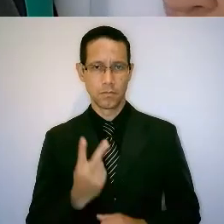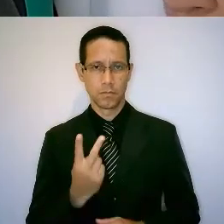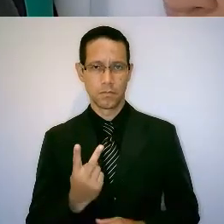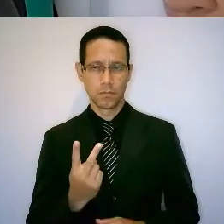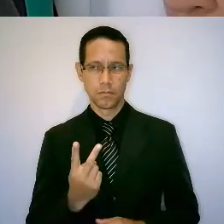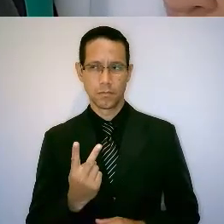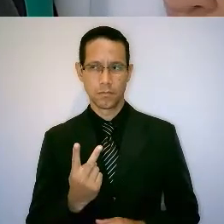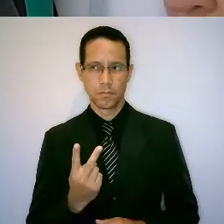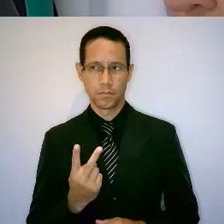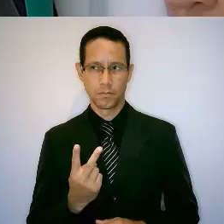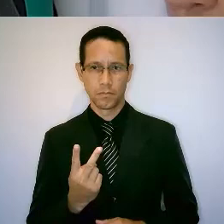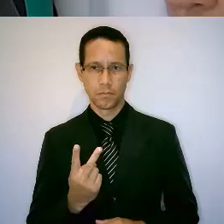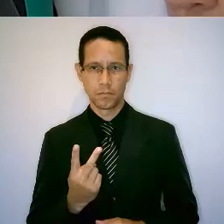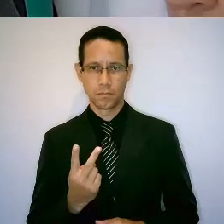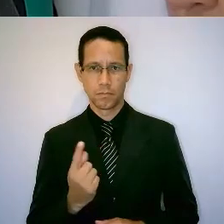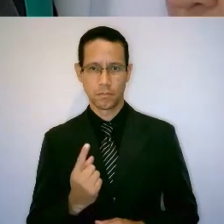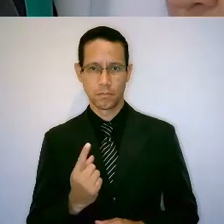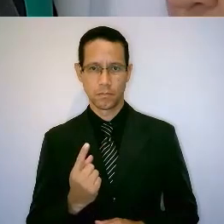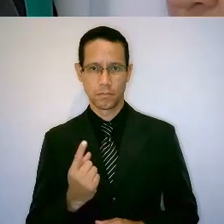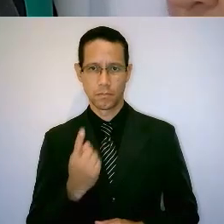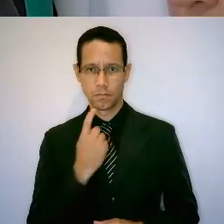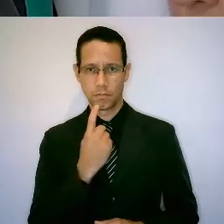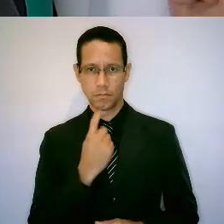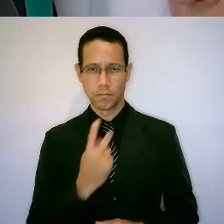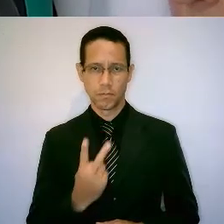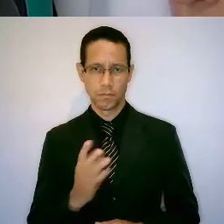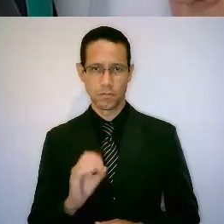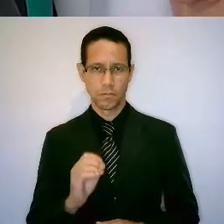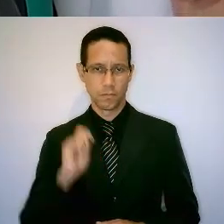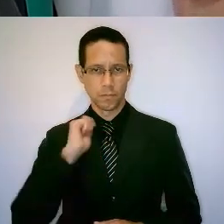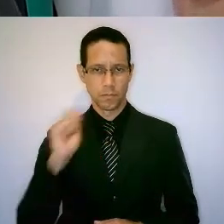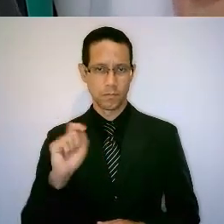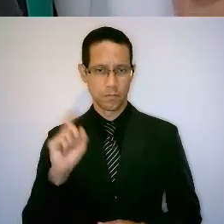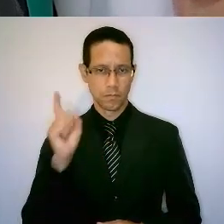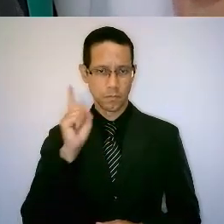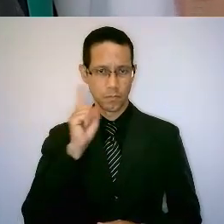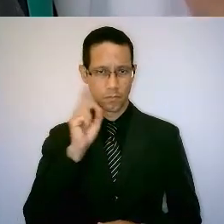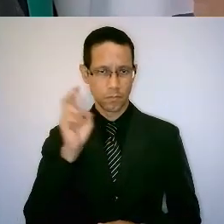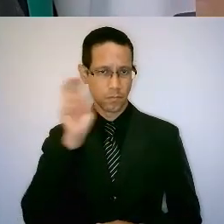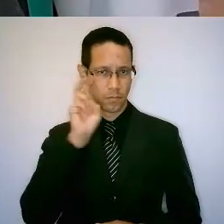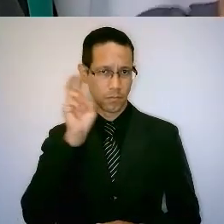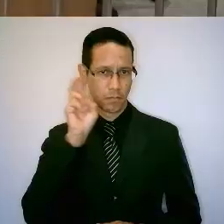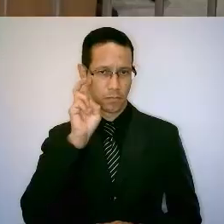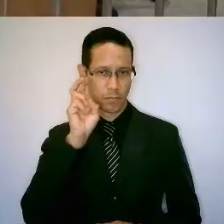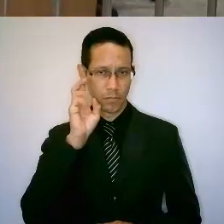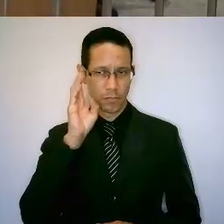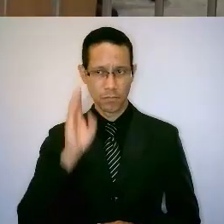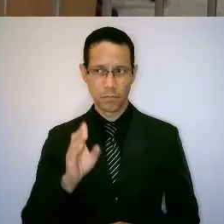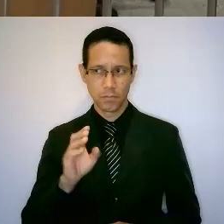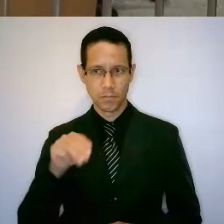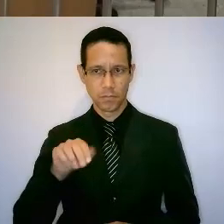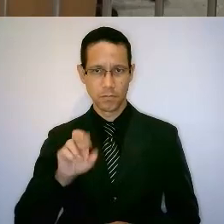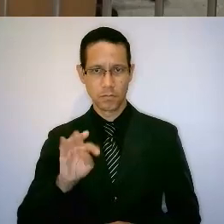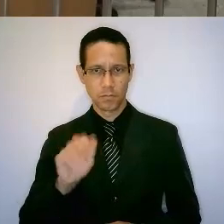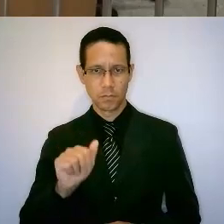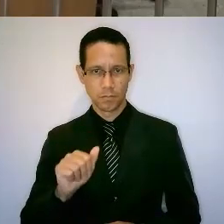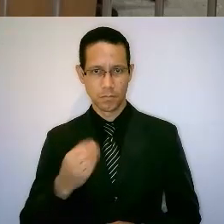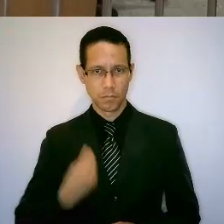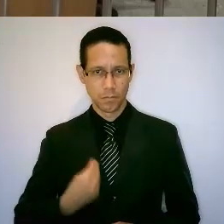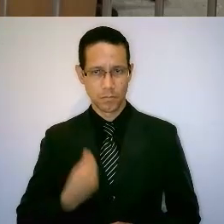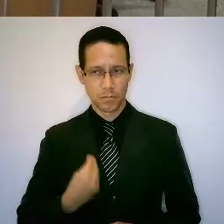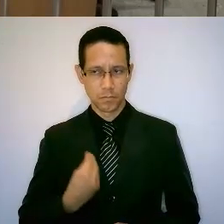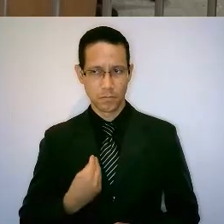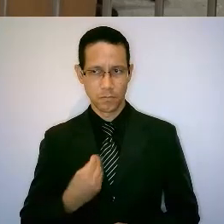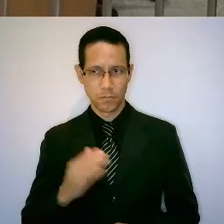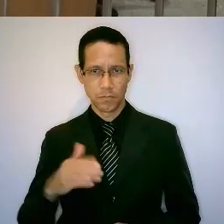21 é feriado dia 20 de Abril quinta-feira Doutora martinária conosco ainda não mas então